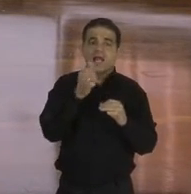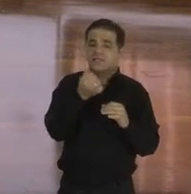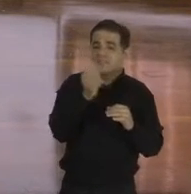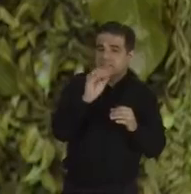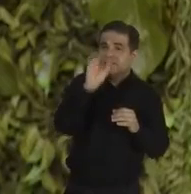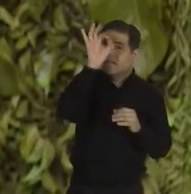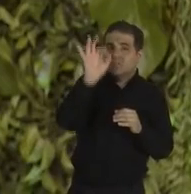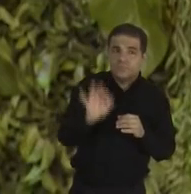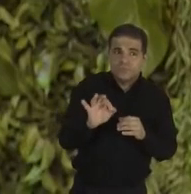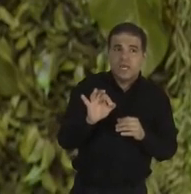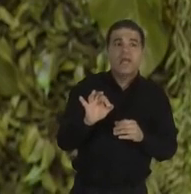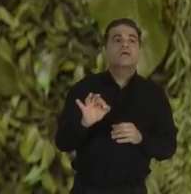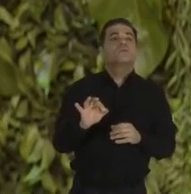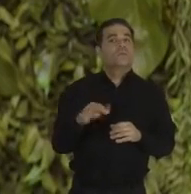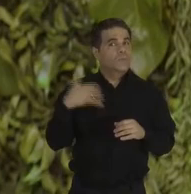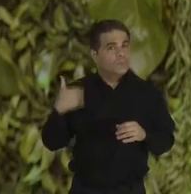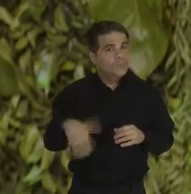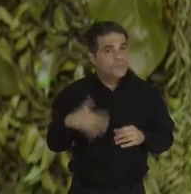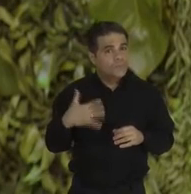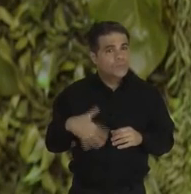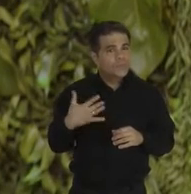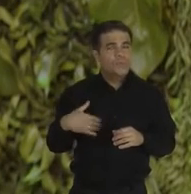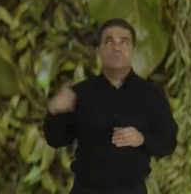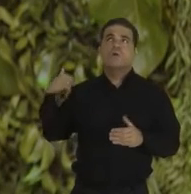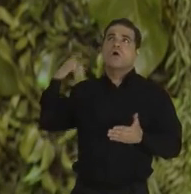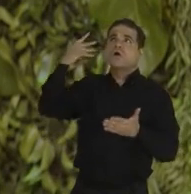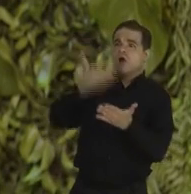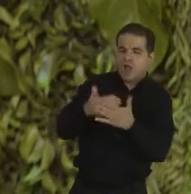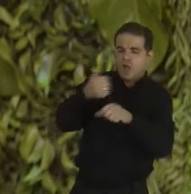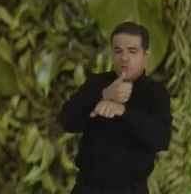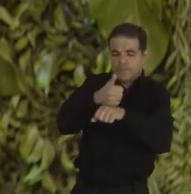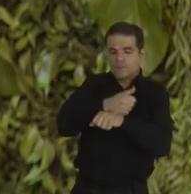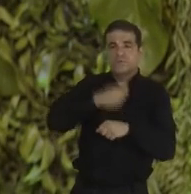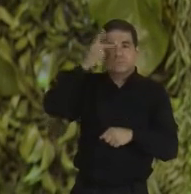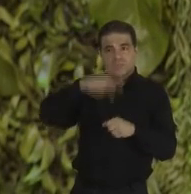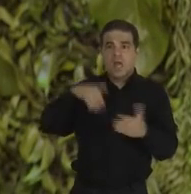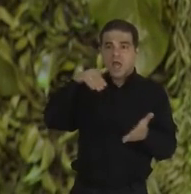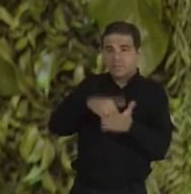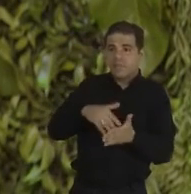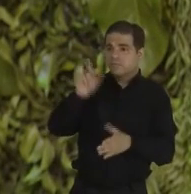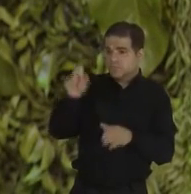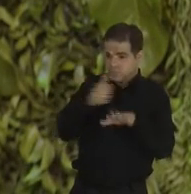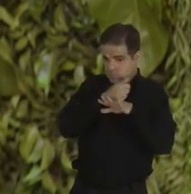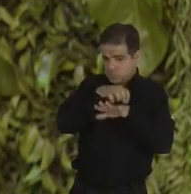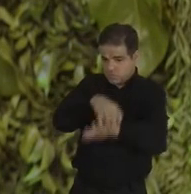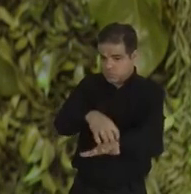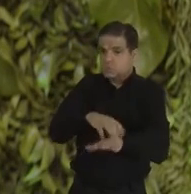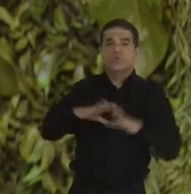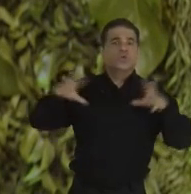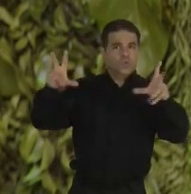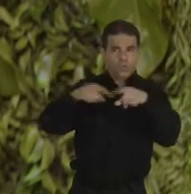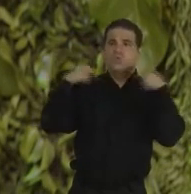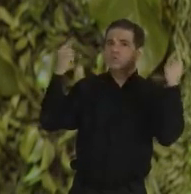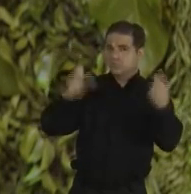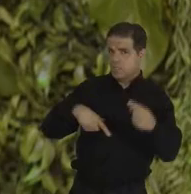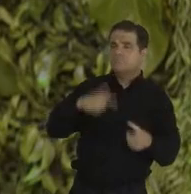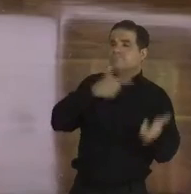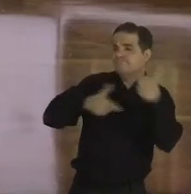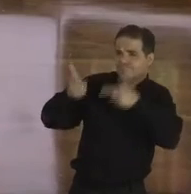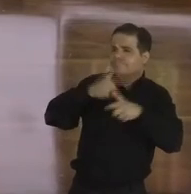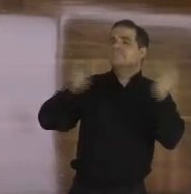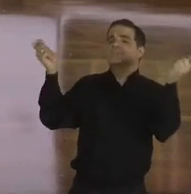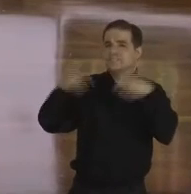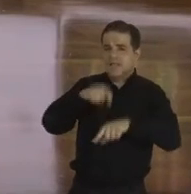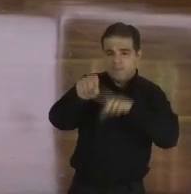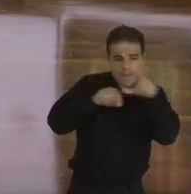sessenta por cento Isso quer dizer o seguinte vejam profissional autônomo até um grande frotista todos têm muito a ganhar com essa